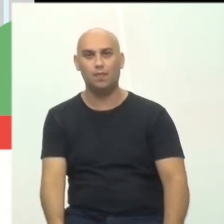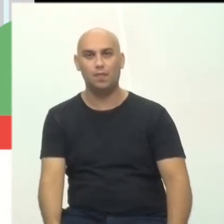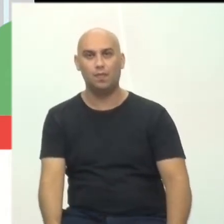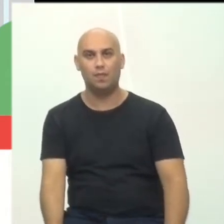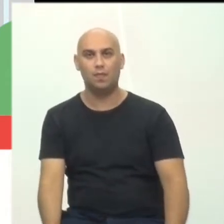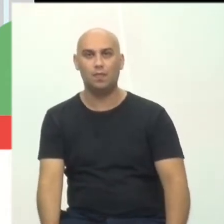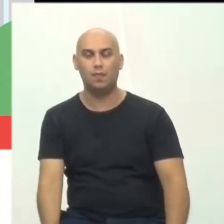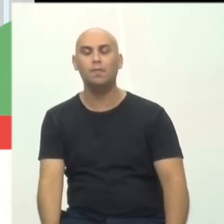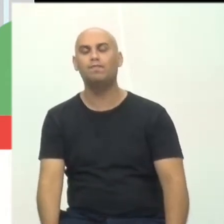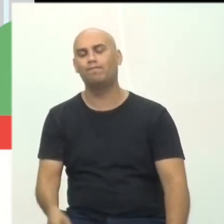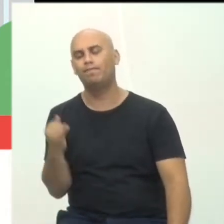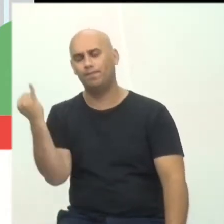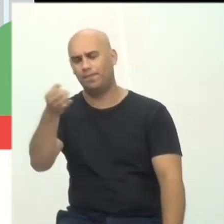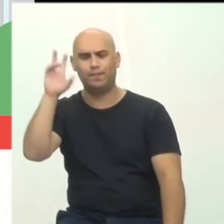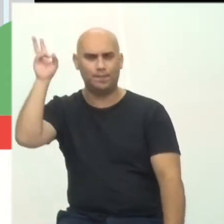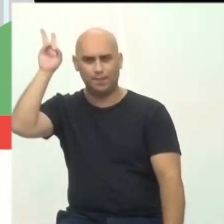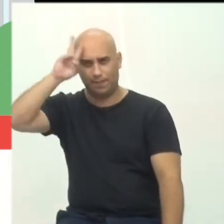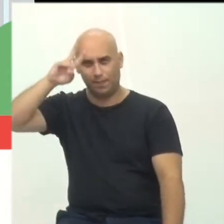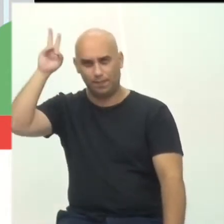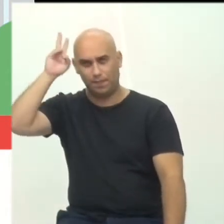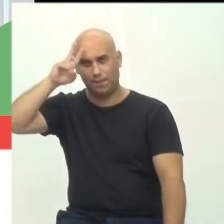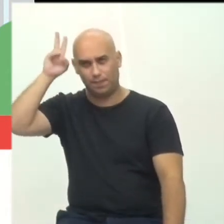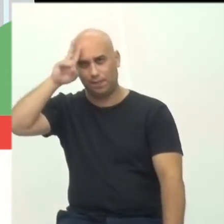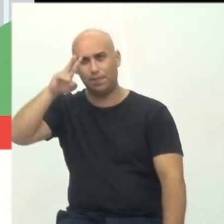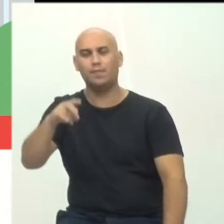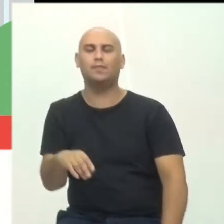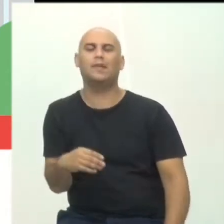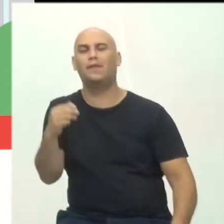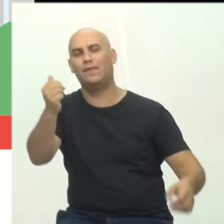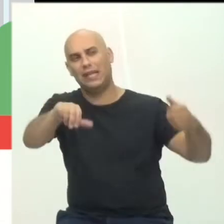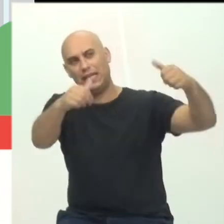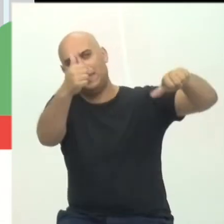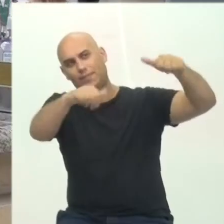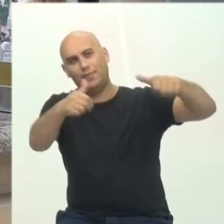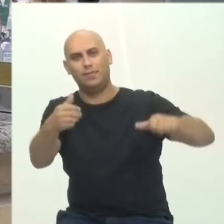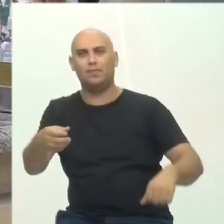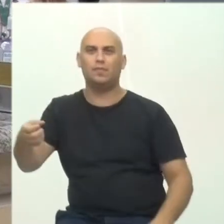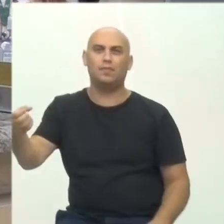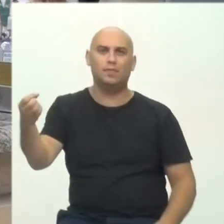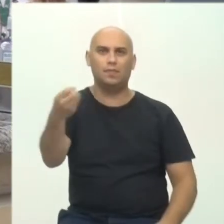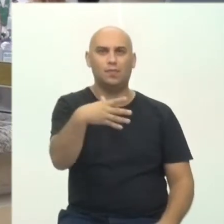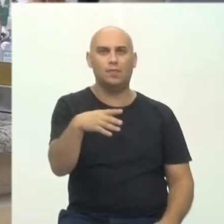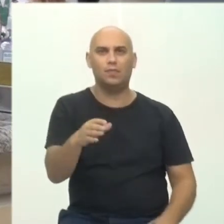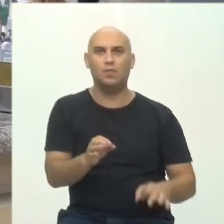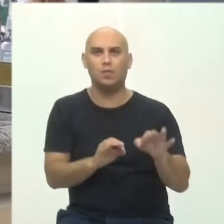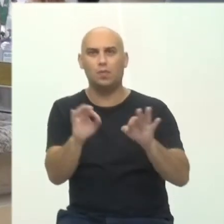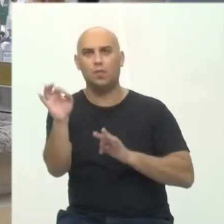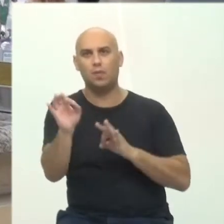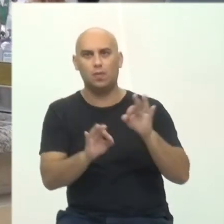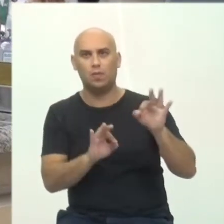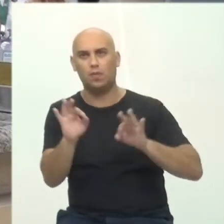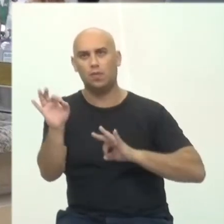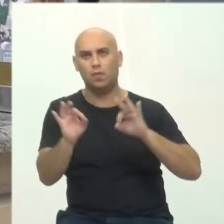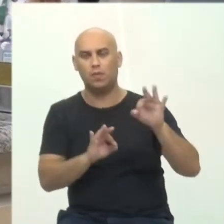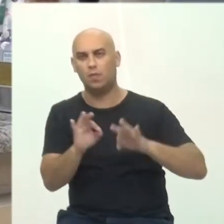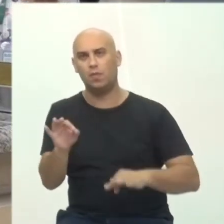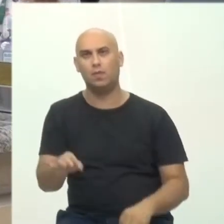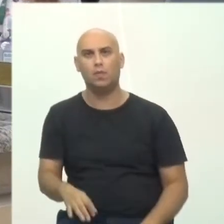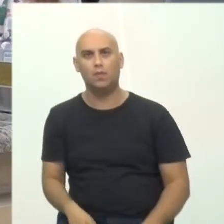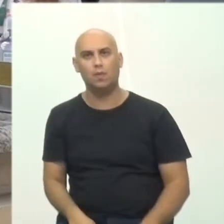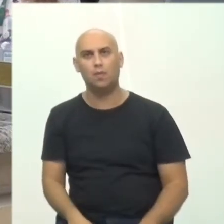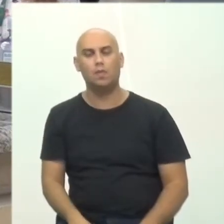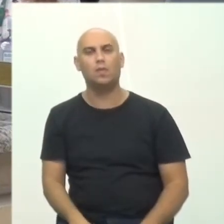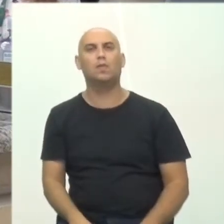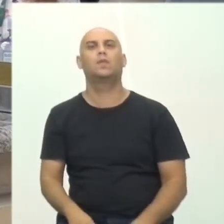vale lembrar assim, que, ao avaliar, ao atualizar todo esse projeto, nós levamos muito